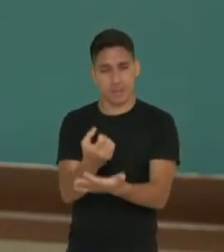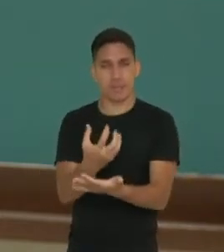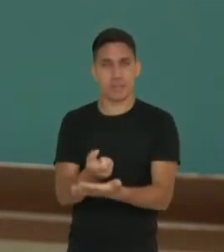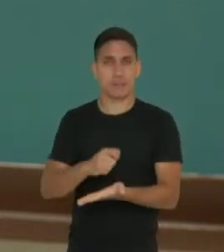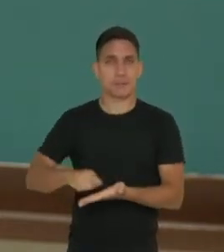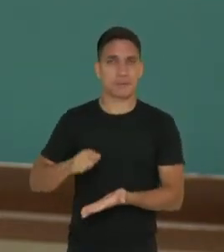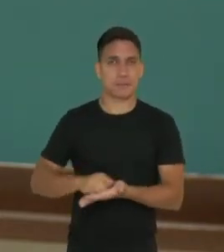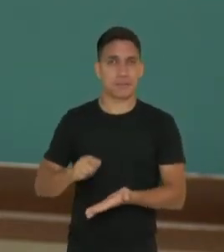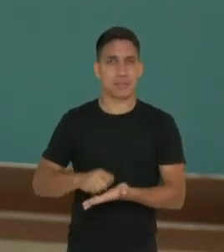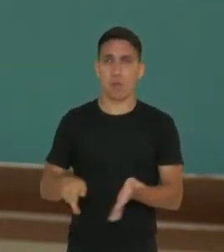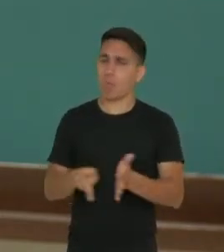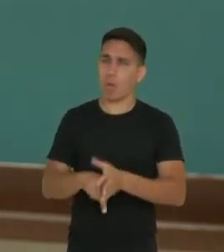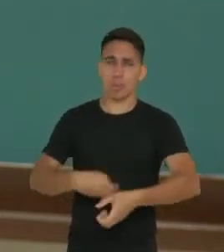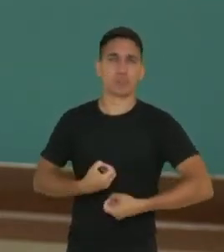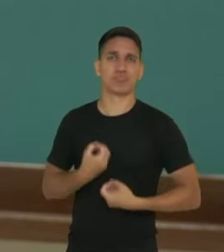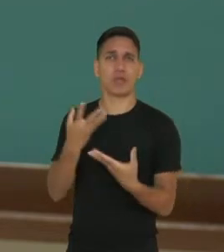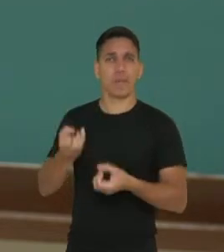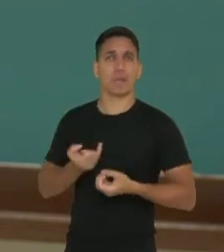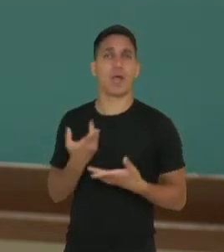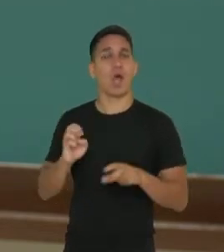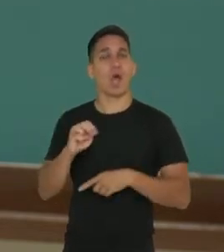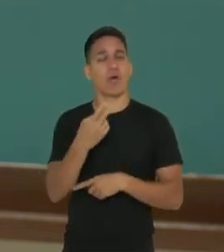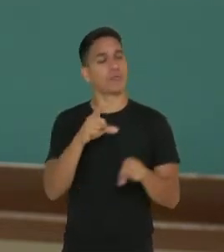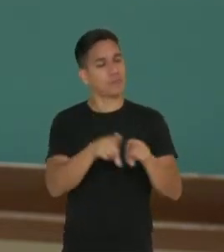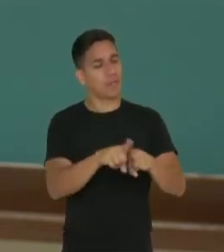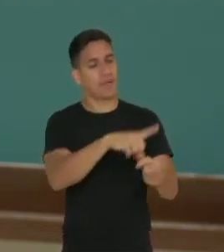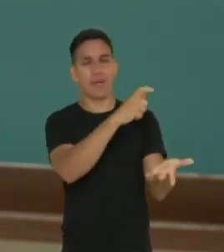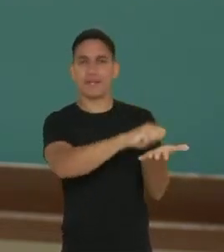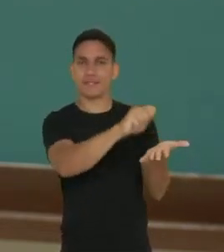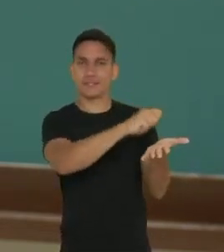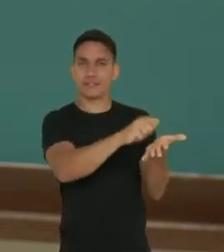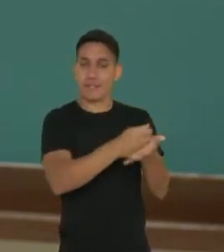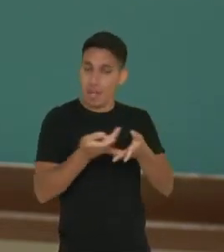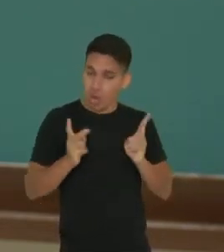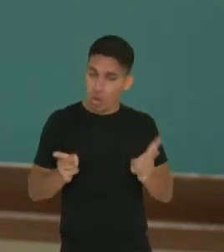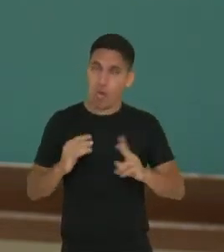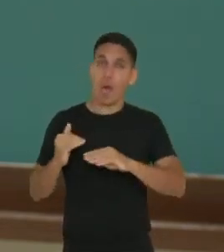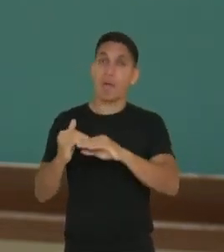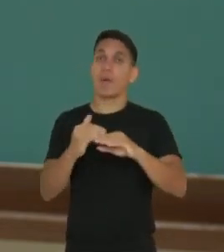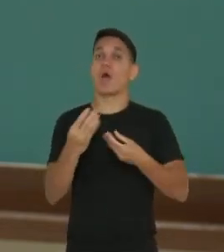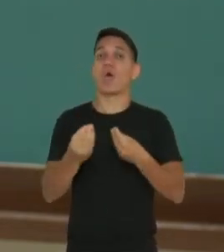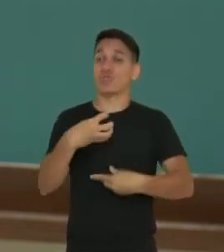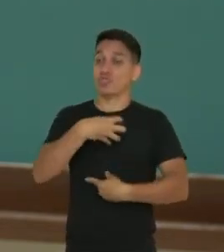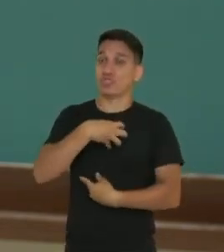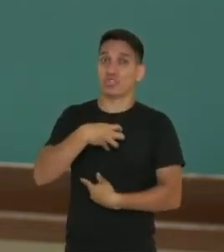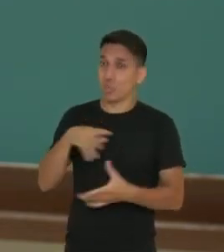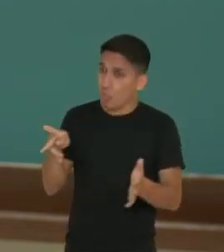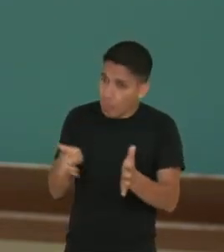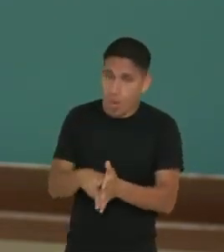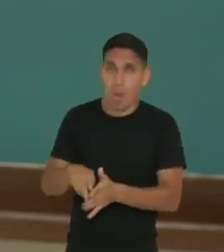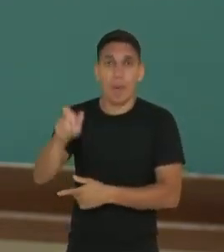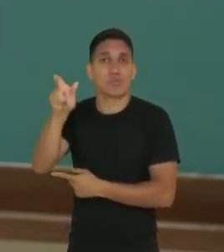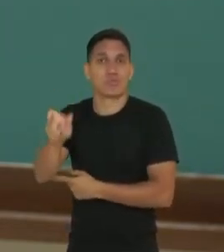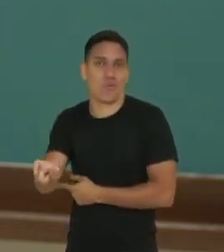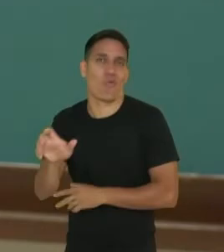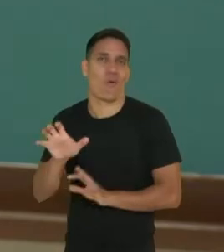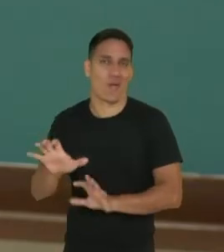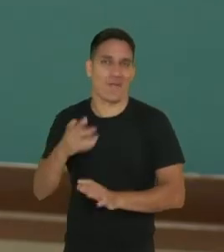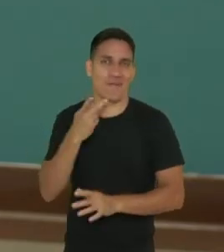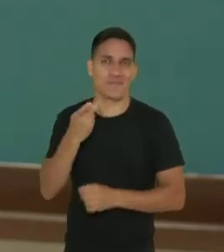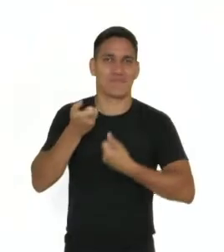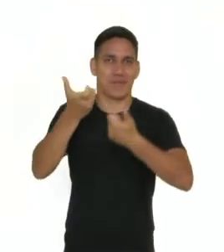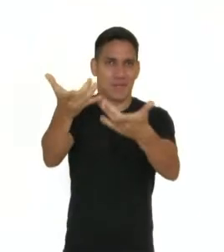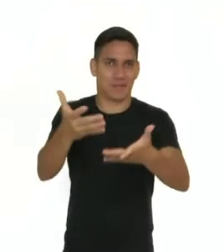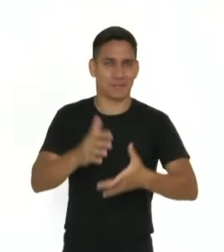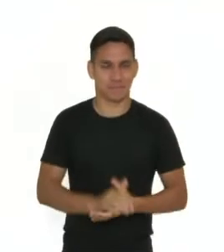escrito, tanto na fala quanto na escrita, mantém-se ali essa questão de como realmente foi dito, certo?